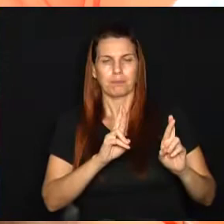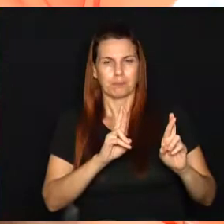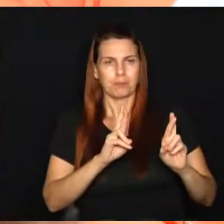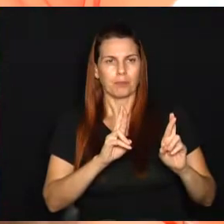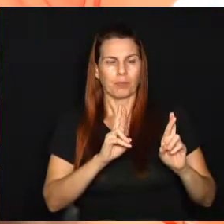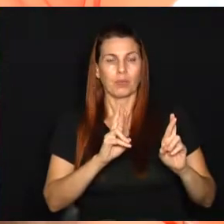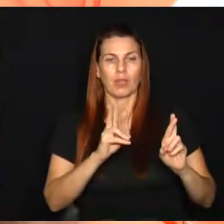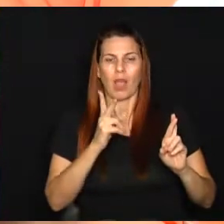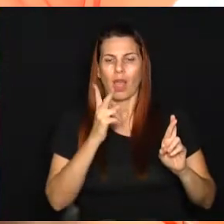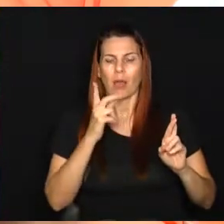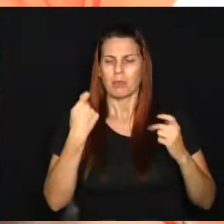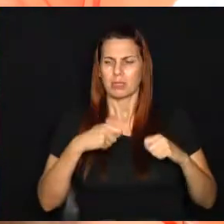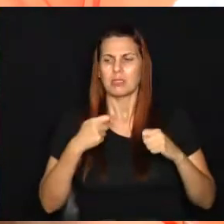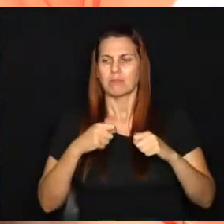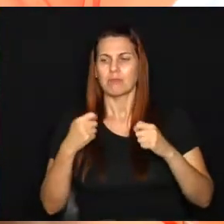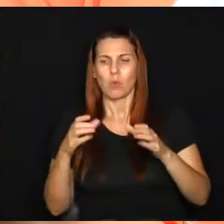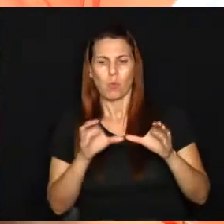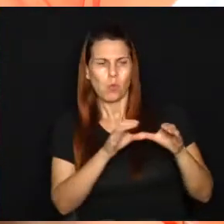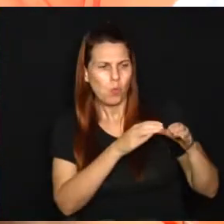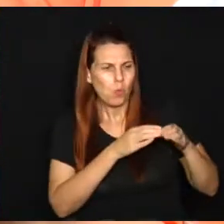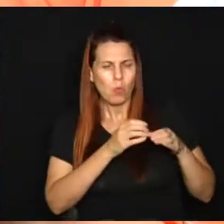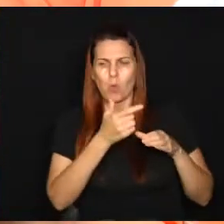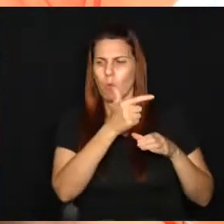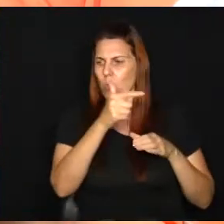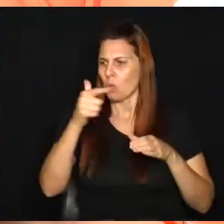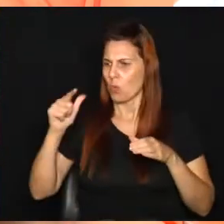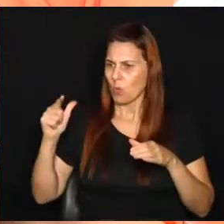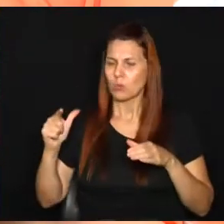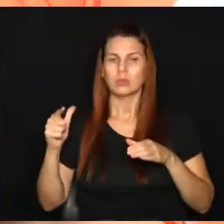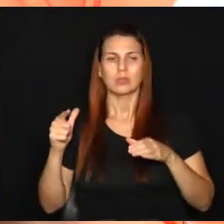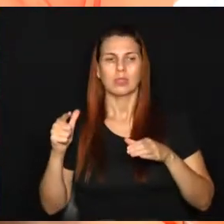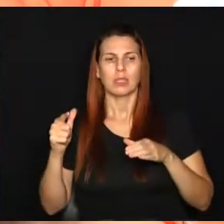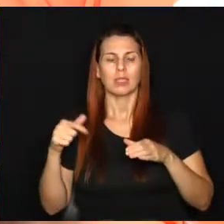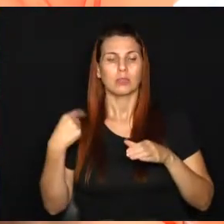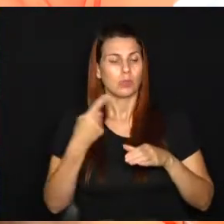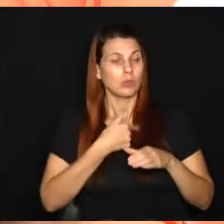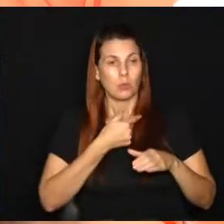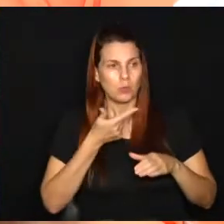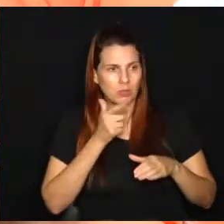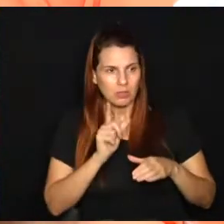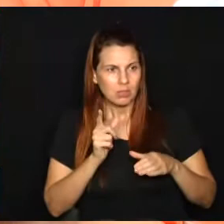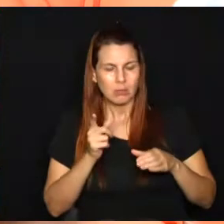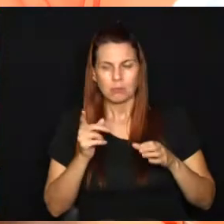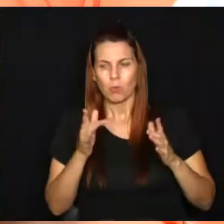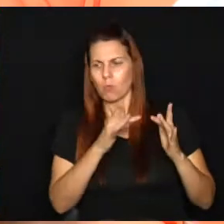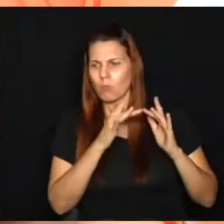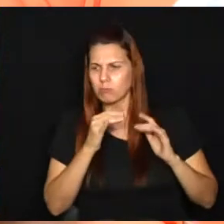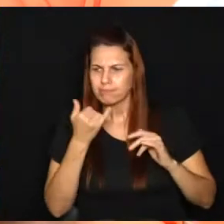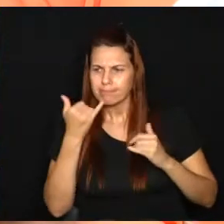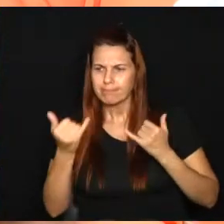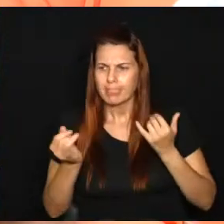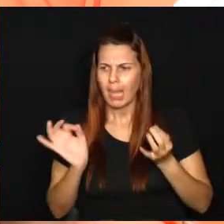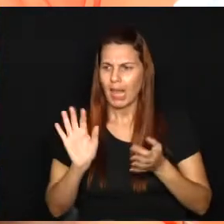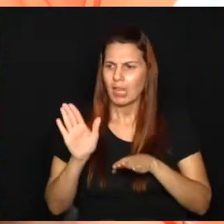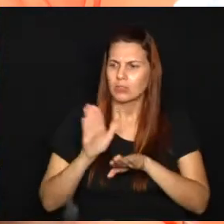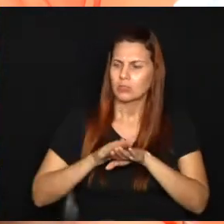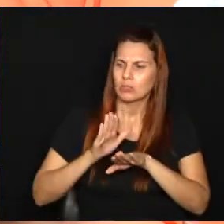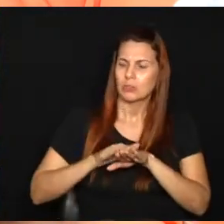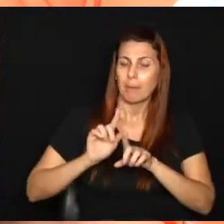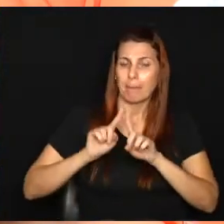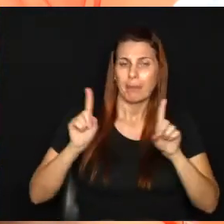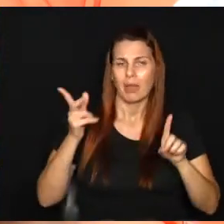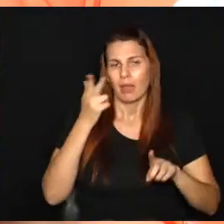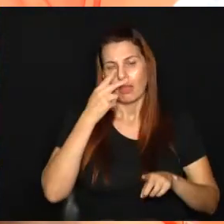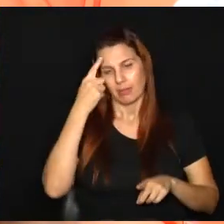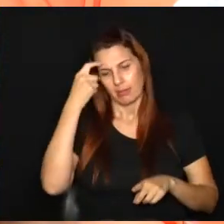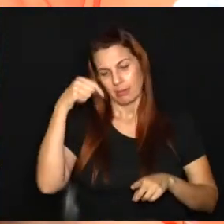outros coletivos, outros movimentos aqui de Campinas que a gente não conseguiu contactar, né? Mas que a